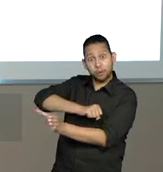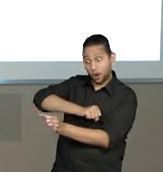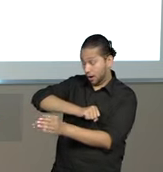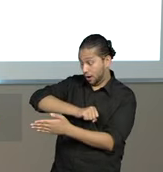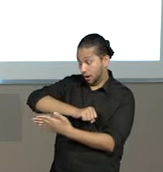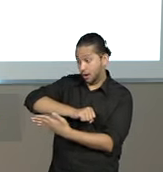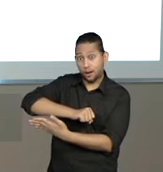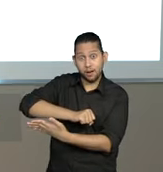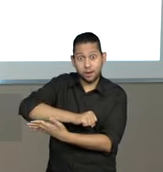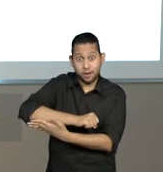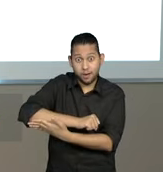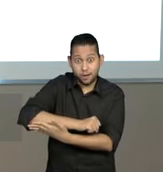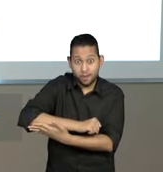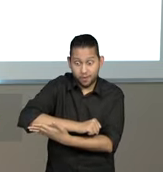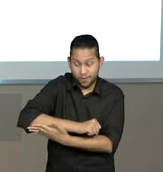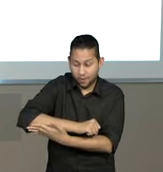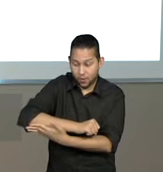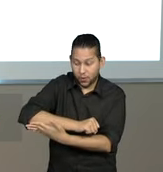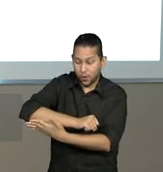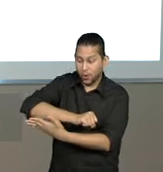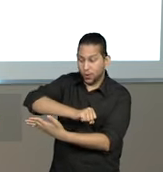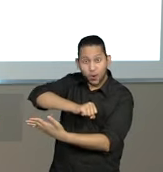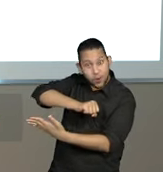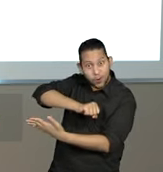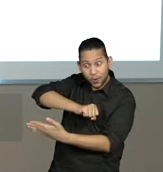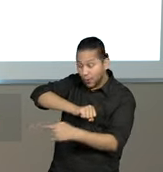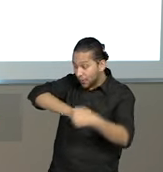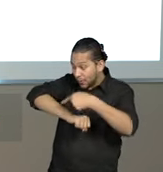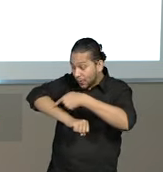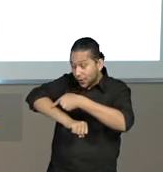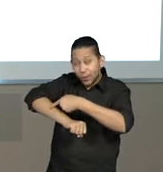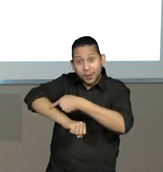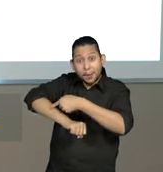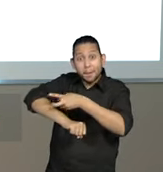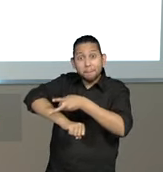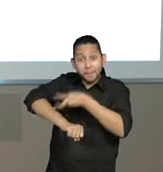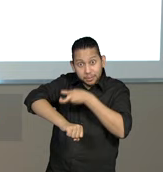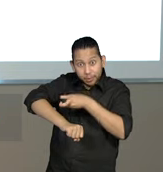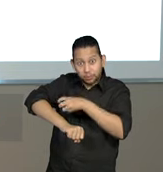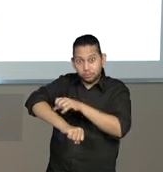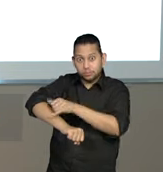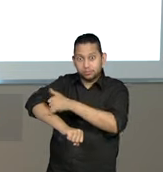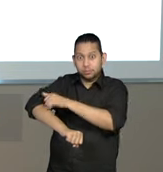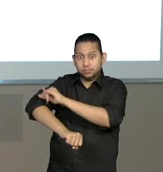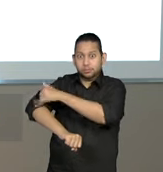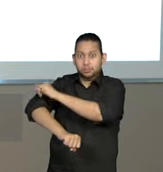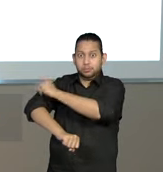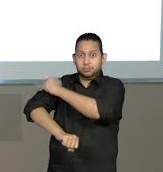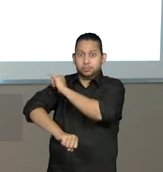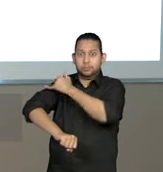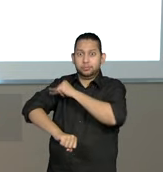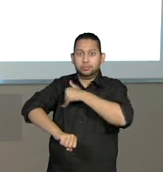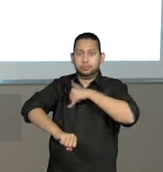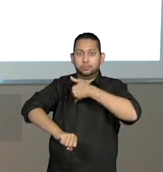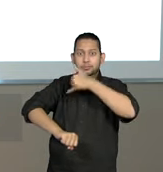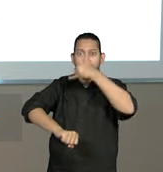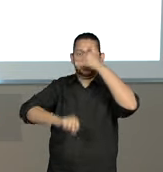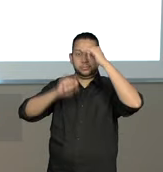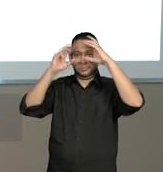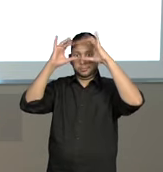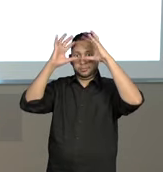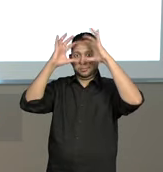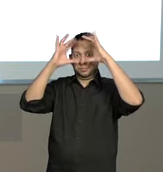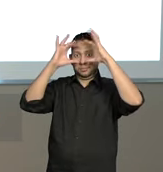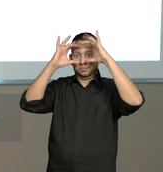e mandar essa informação falando, olha, tem algo acontecendo errado no seu corpo, então eu vou colocar